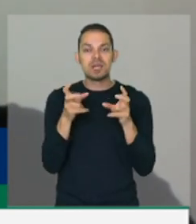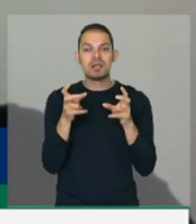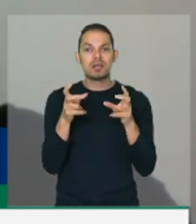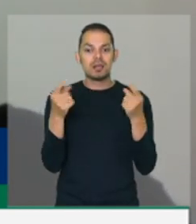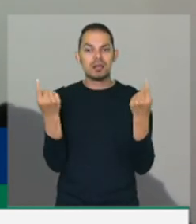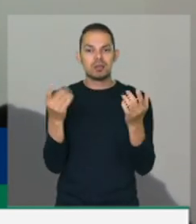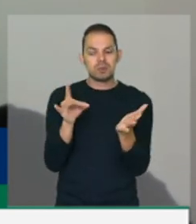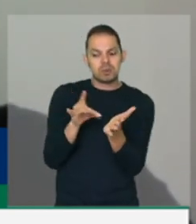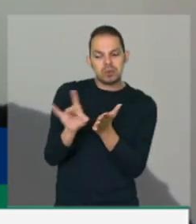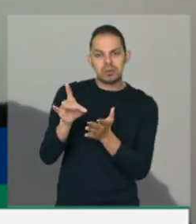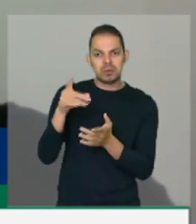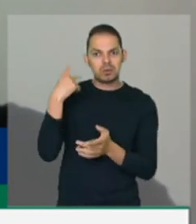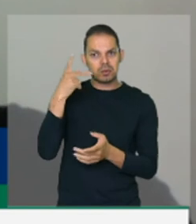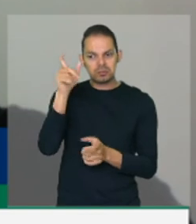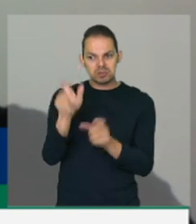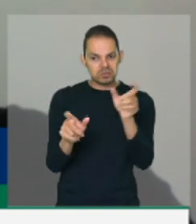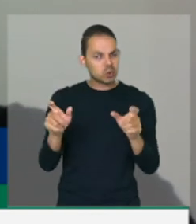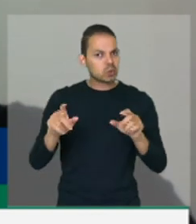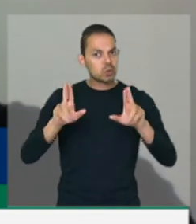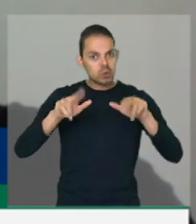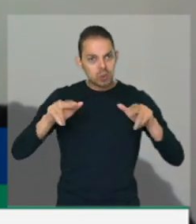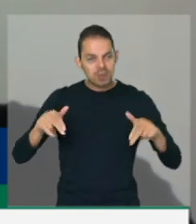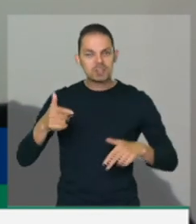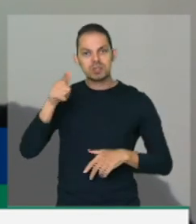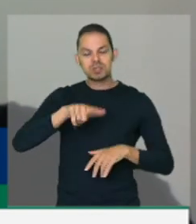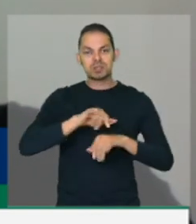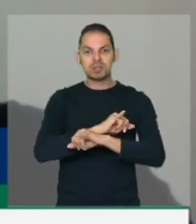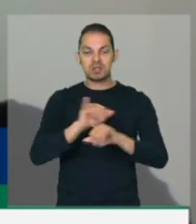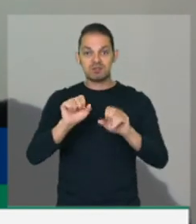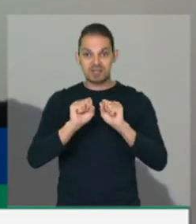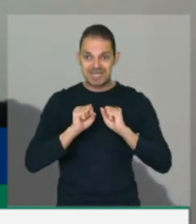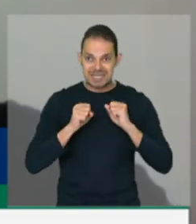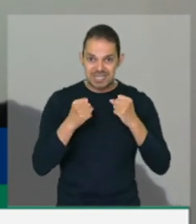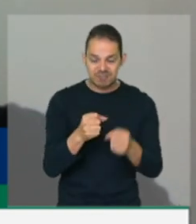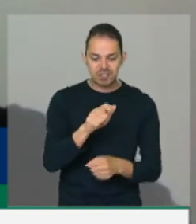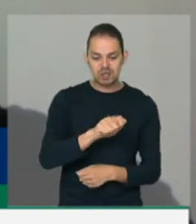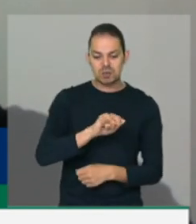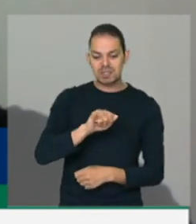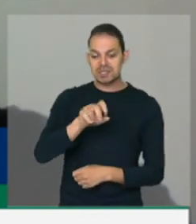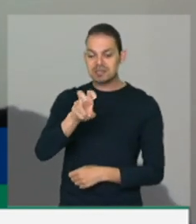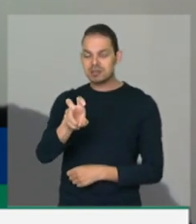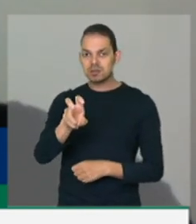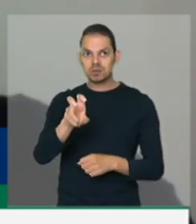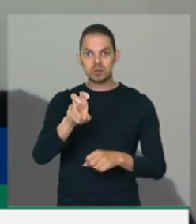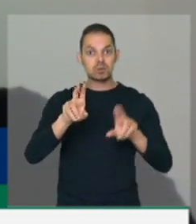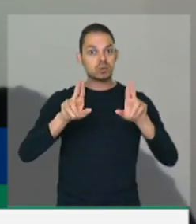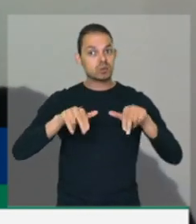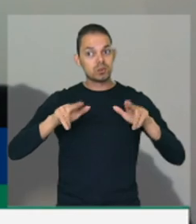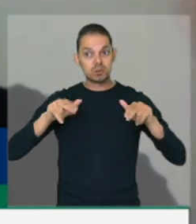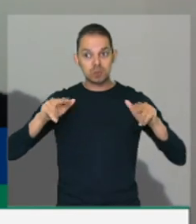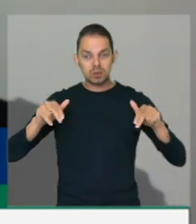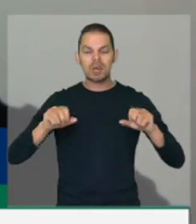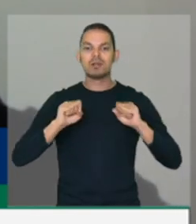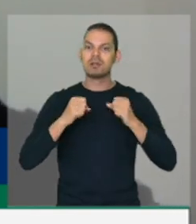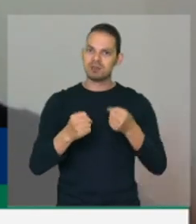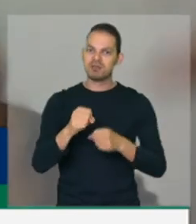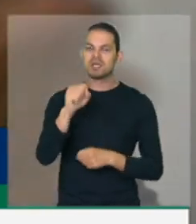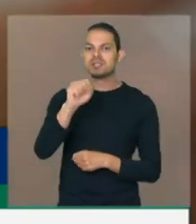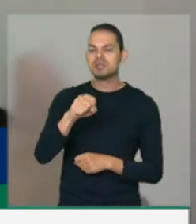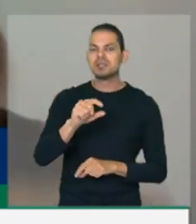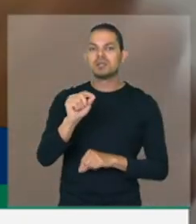inimigo qualquer político. Reitero, nunca defendi o ato institucional número 5. Defendi, sim,